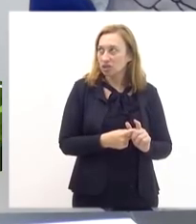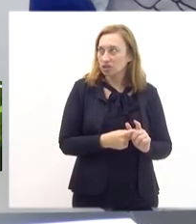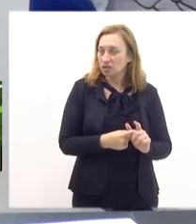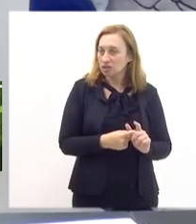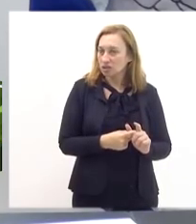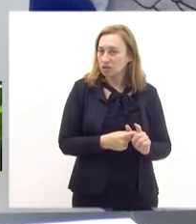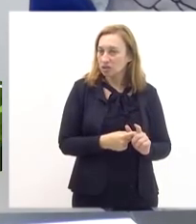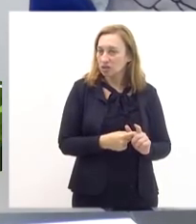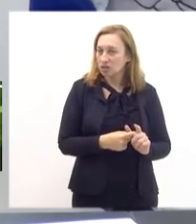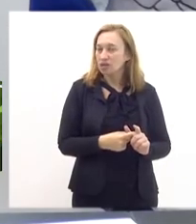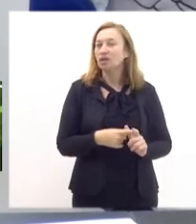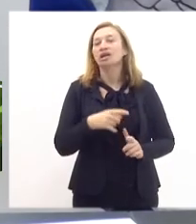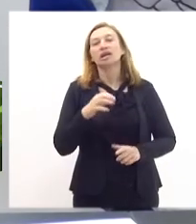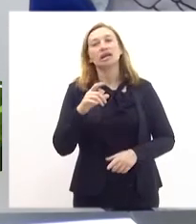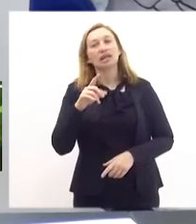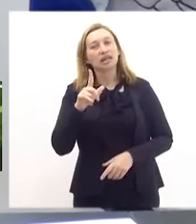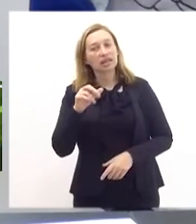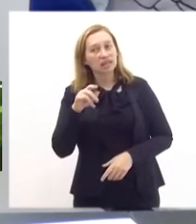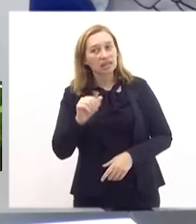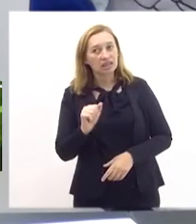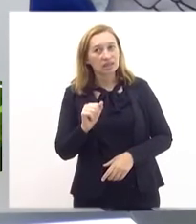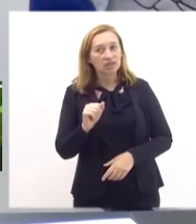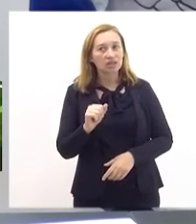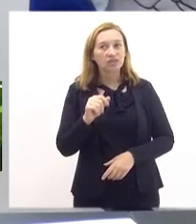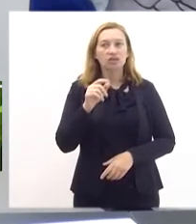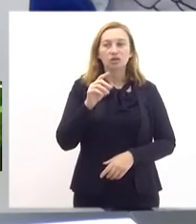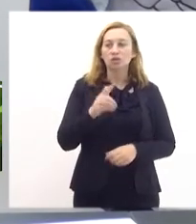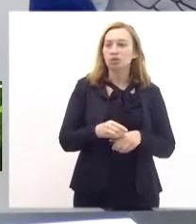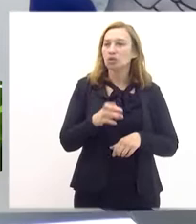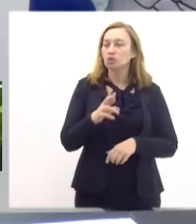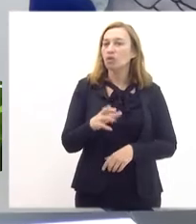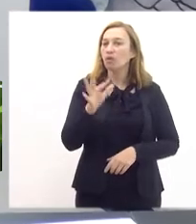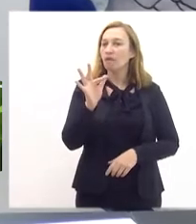dívida consolidada líquida, o doutor Fabrício,